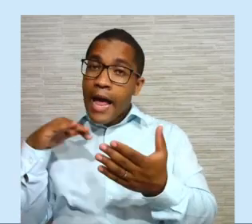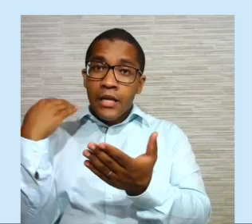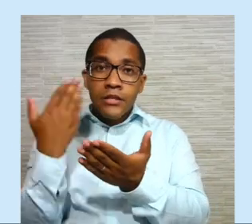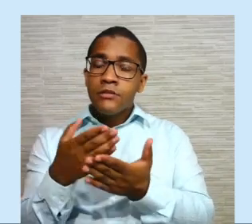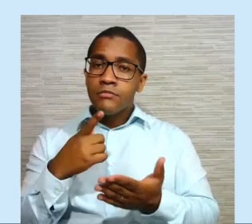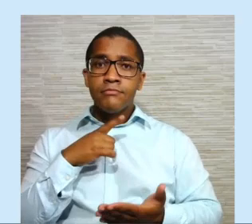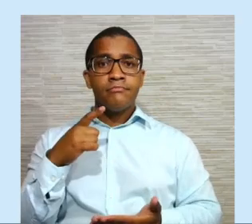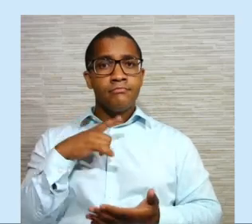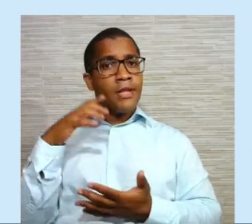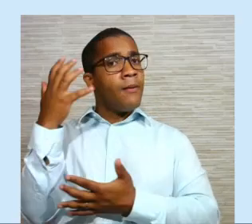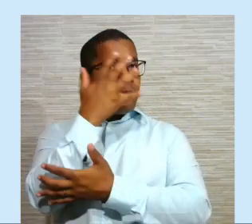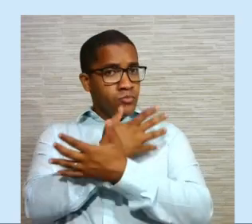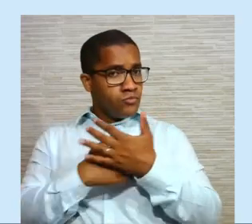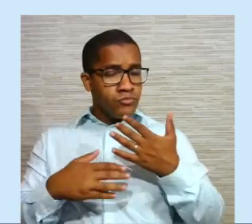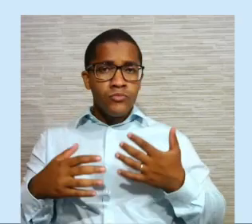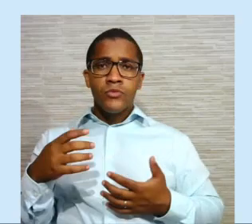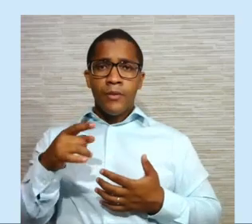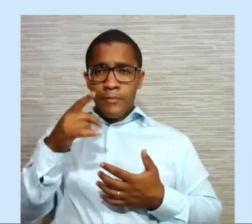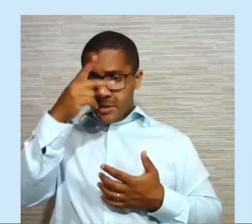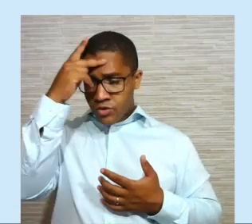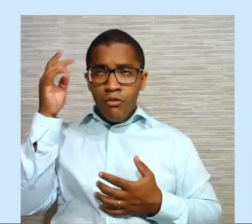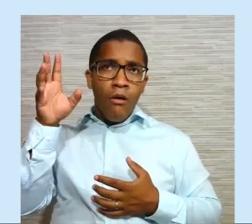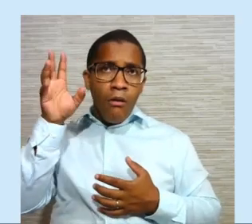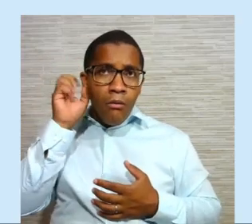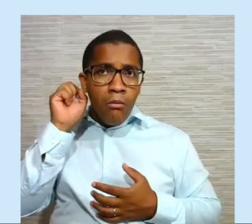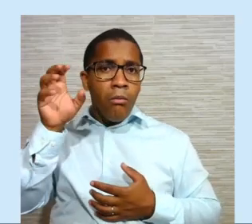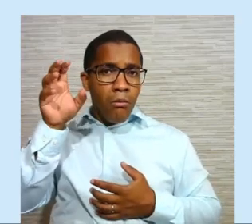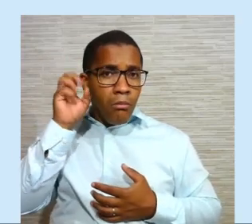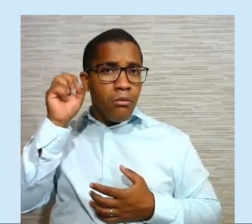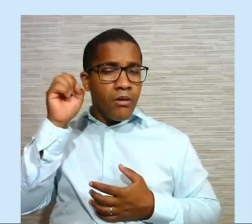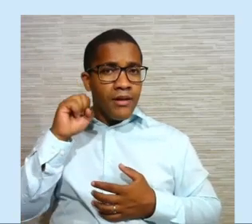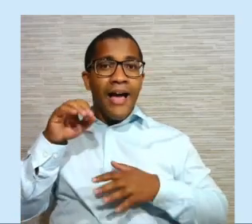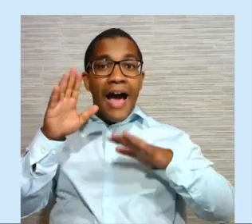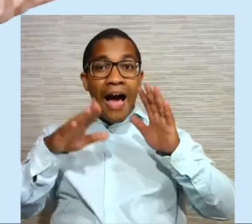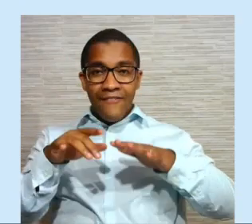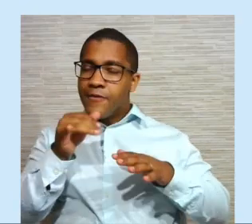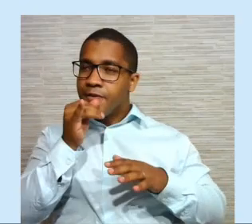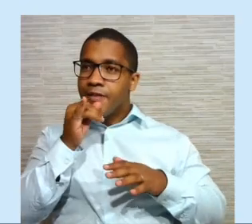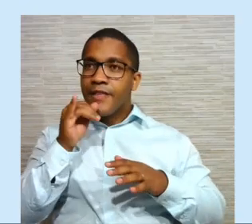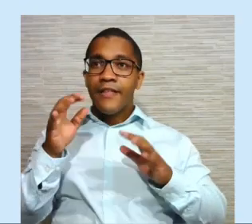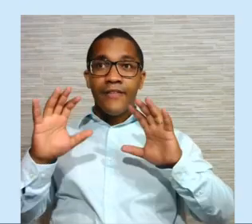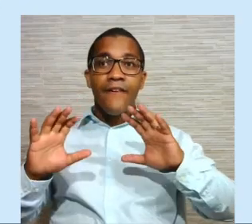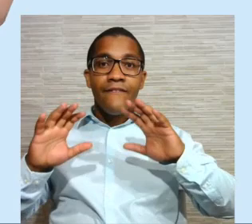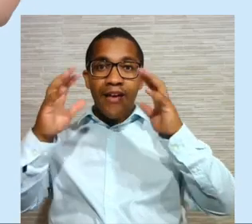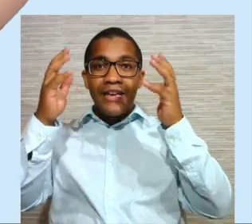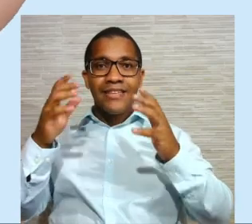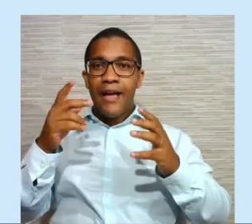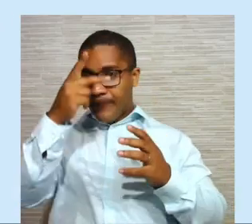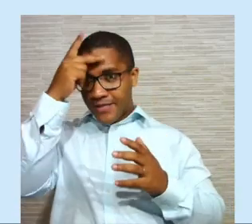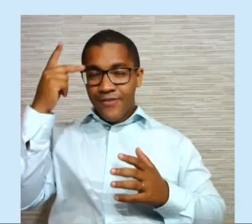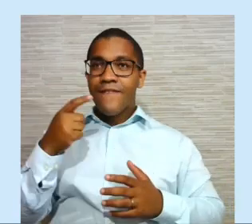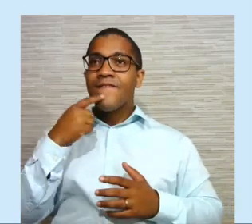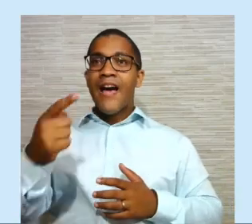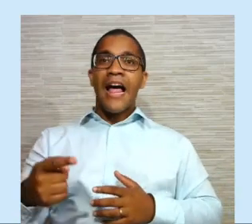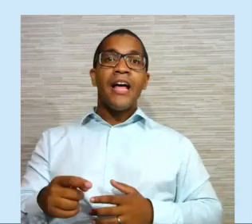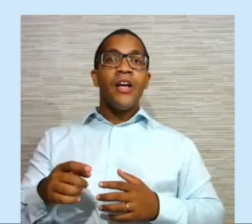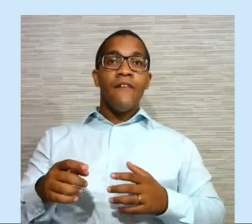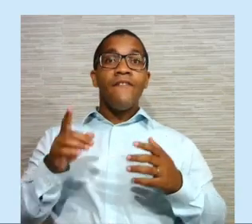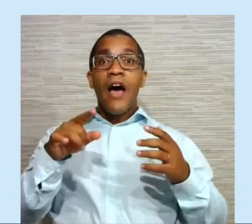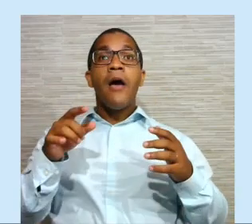existe até um bordão, uma frase que as pessoas ficam brincando, dizer, você às vezes está numa festa, as pessoas falam, toca Raul, né?